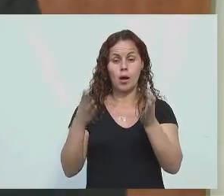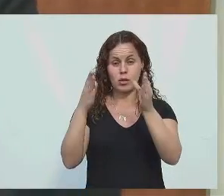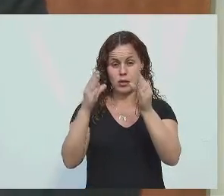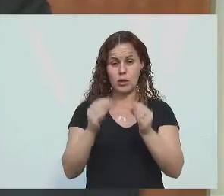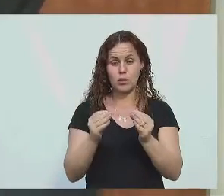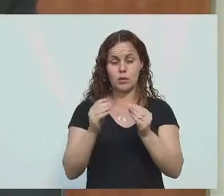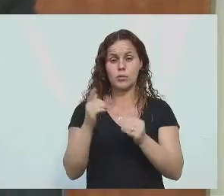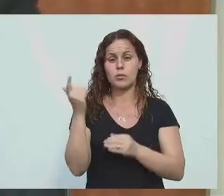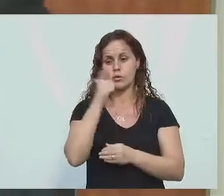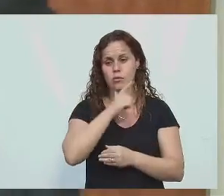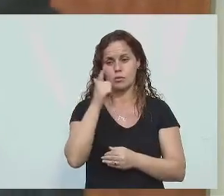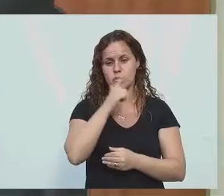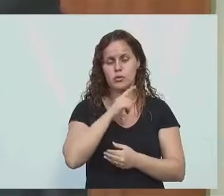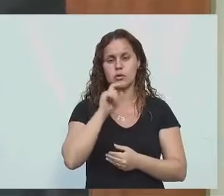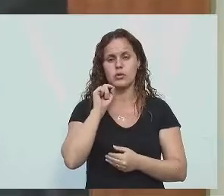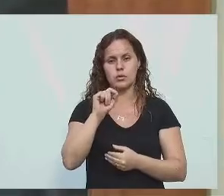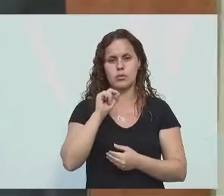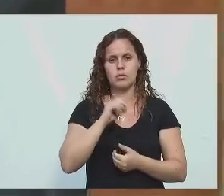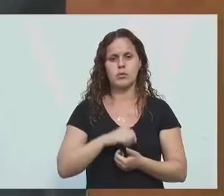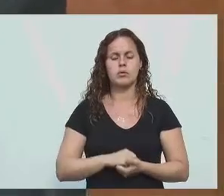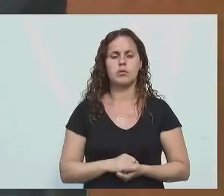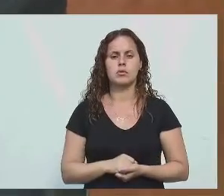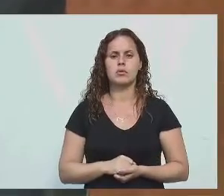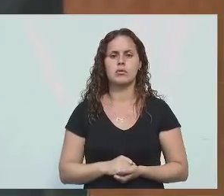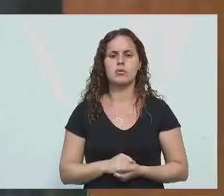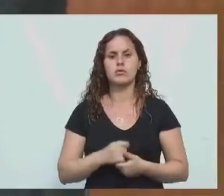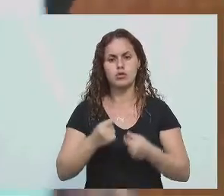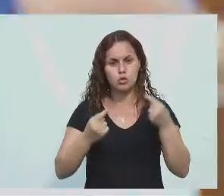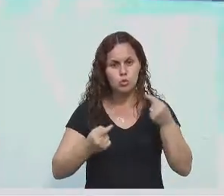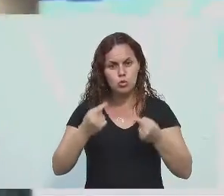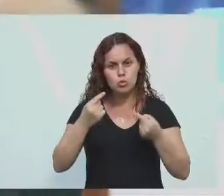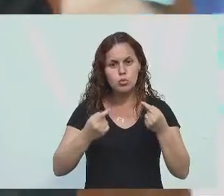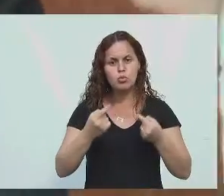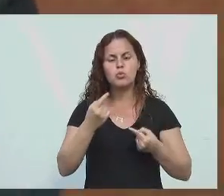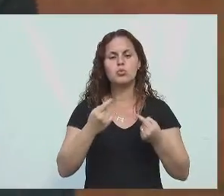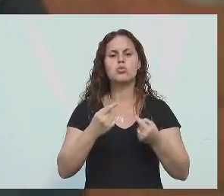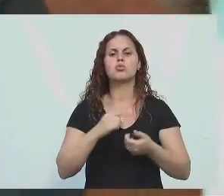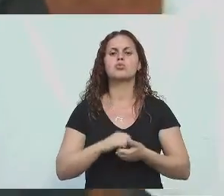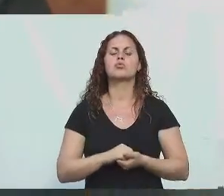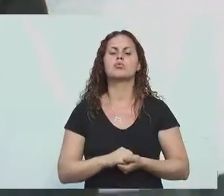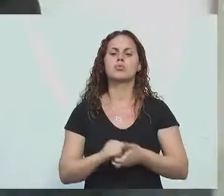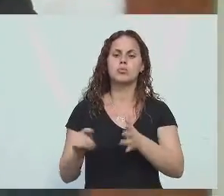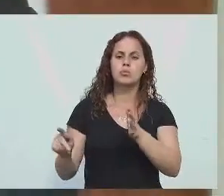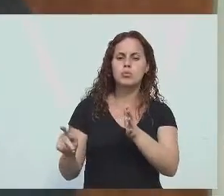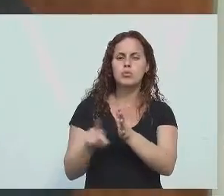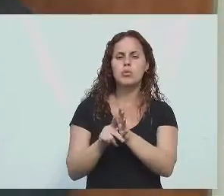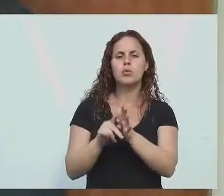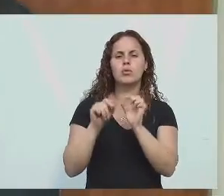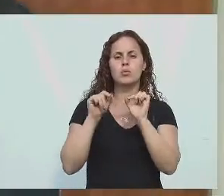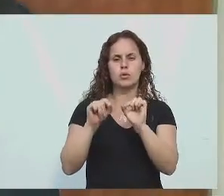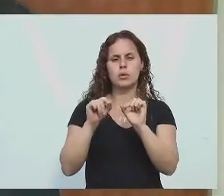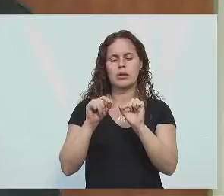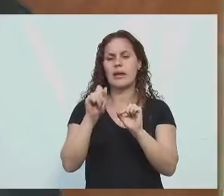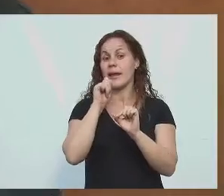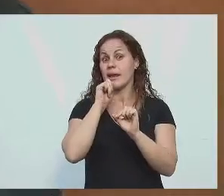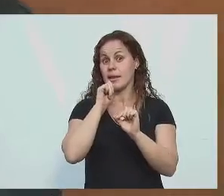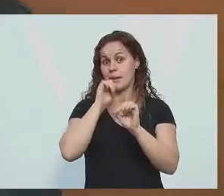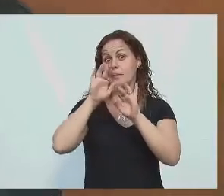gente poder fazer aqui uma discussão entre os pares, né, que estão ainda no plenário,